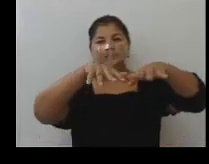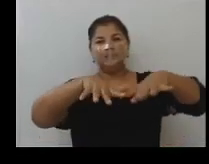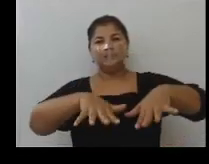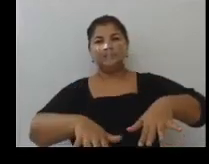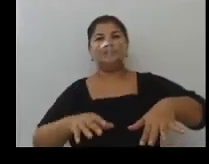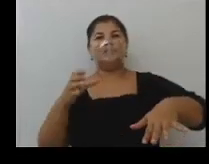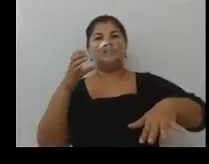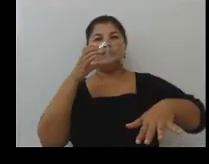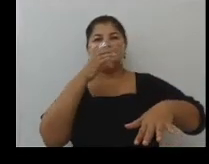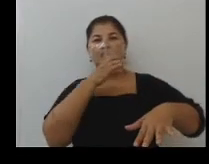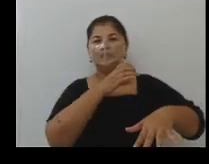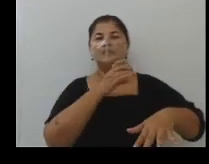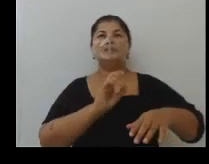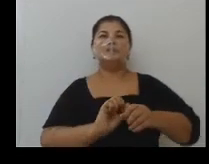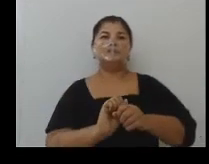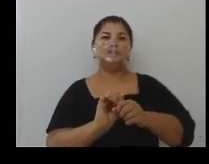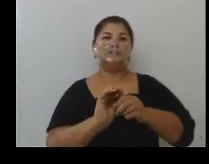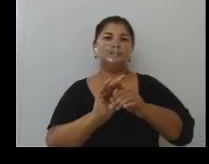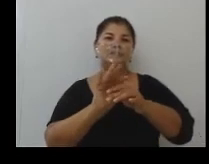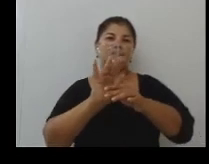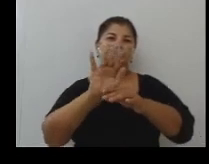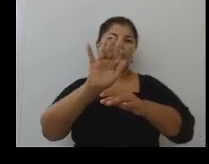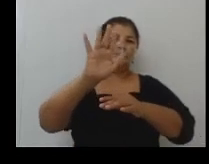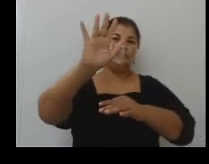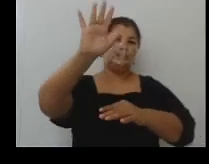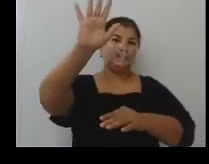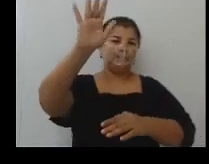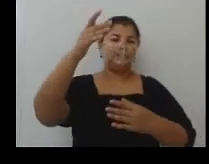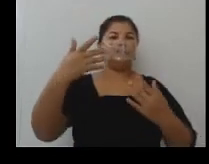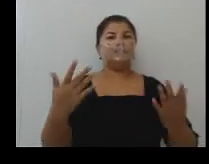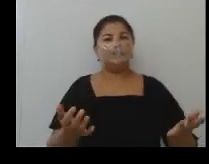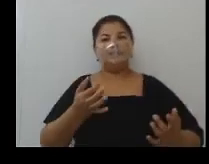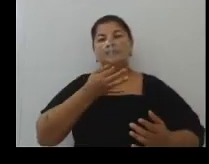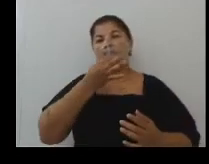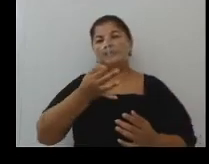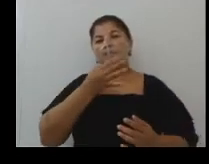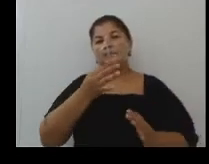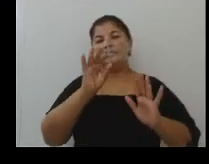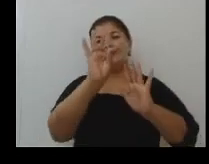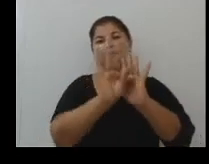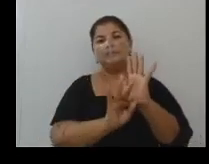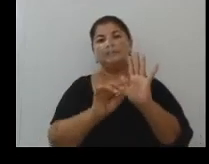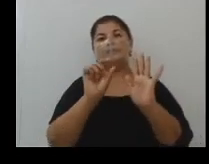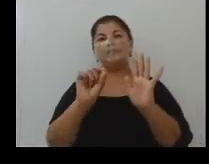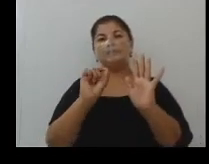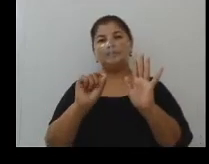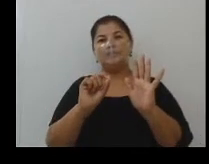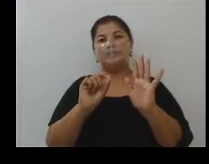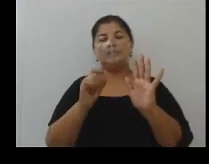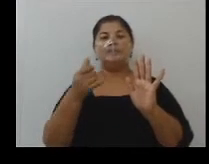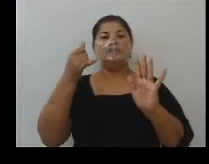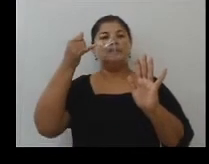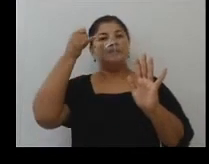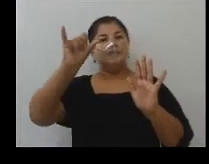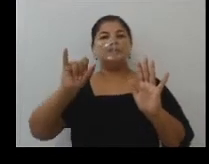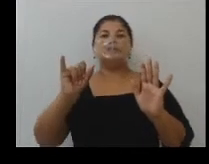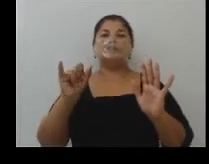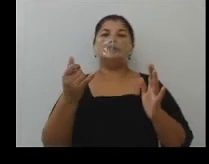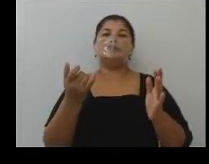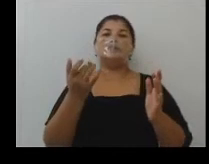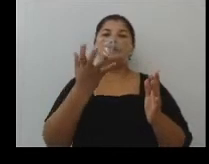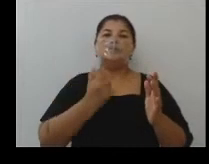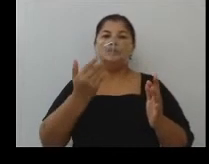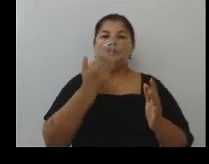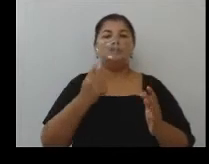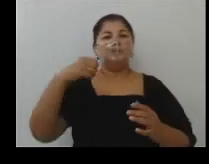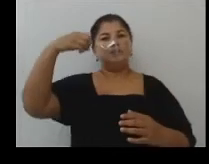quente sobe. A sugestão apresentada no texto minimiza o consumo de energia. Por